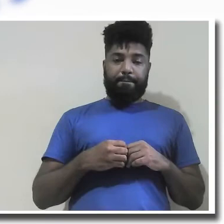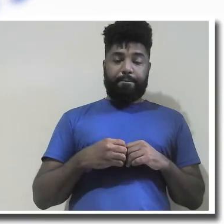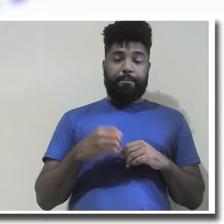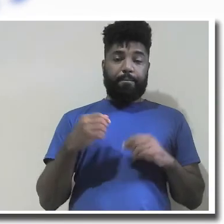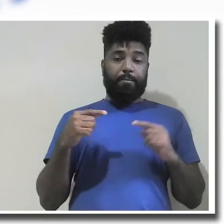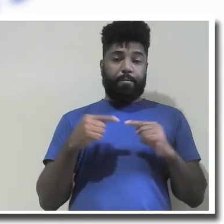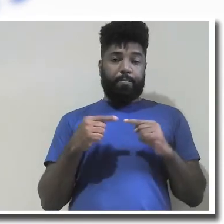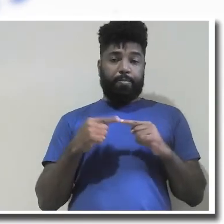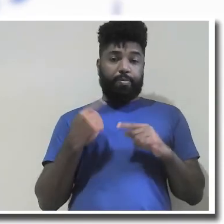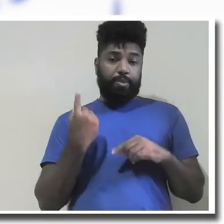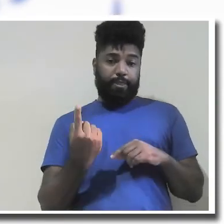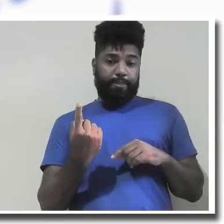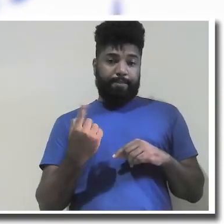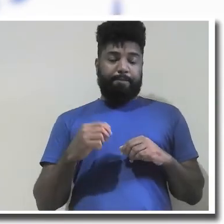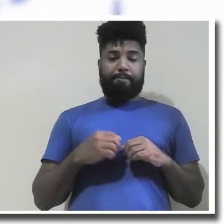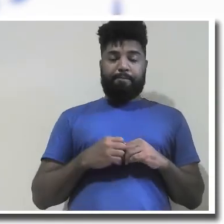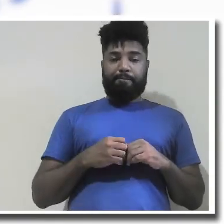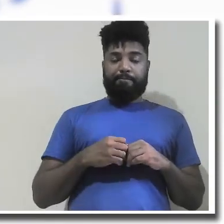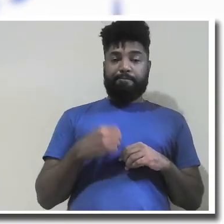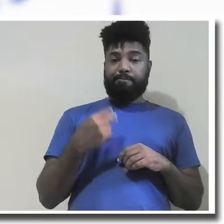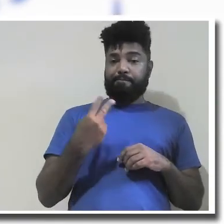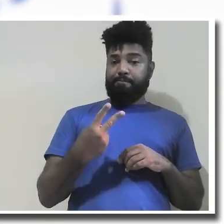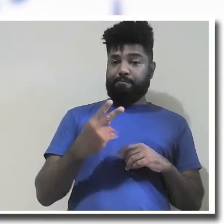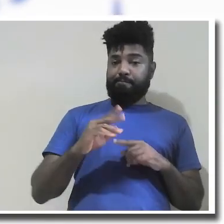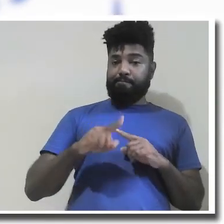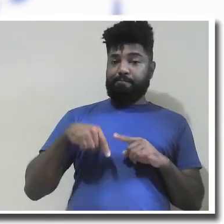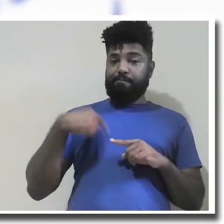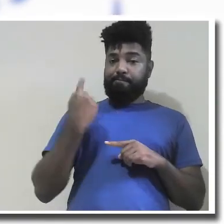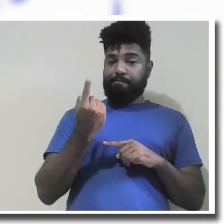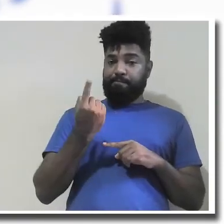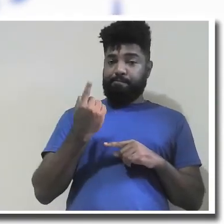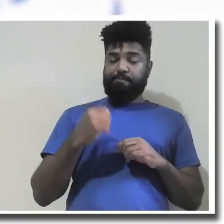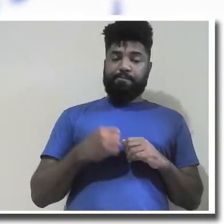1, e 2 elevado a 1,